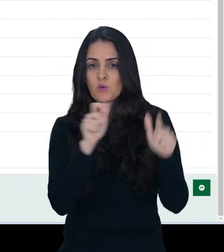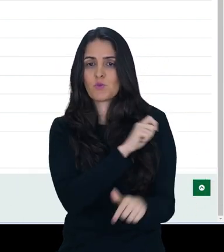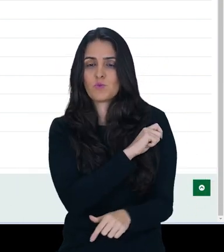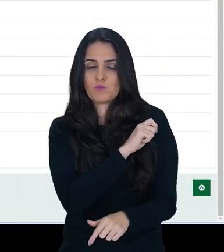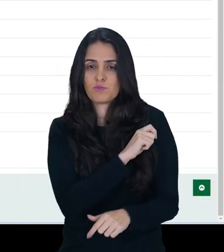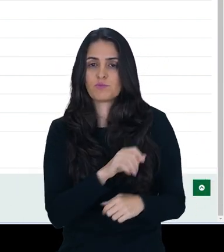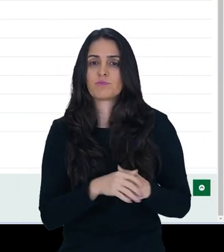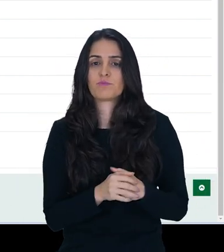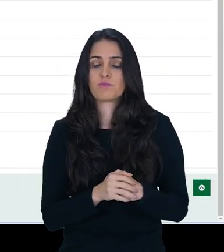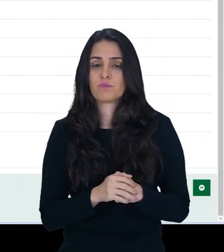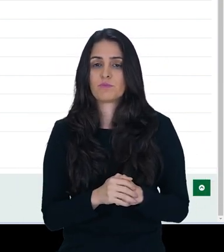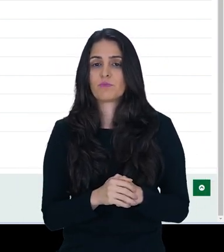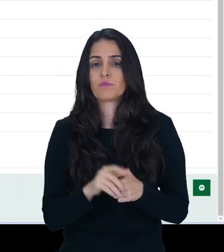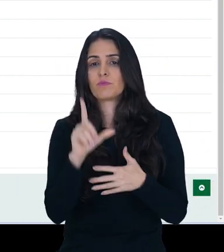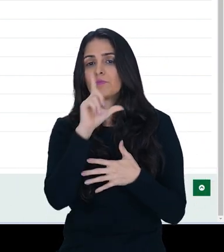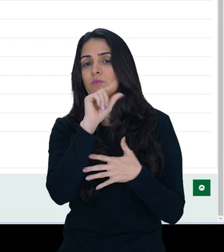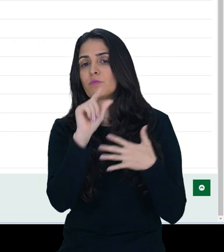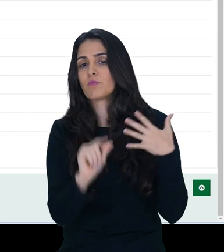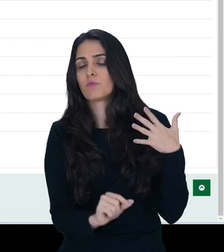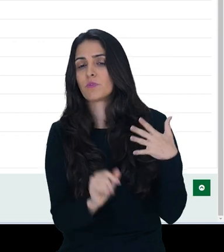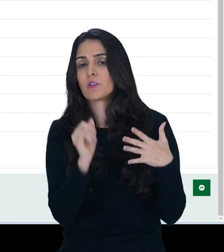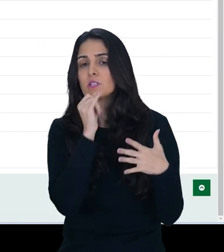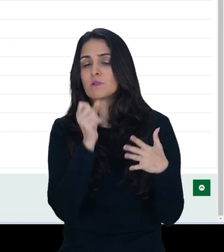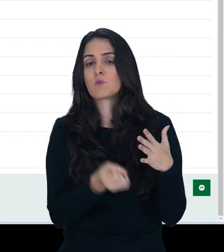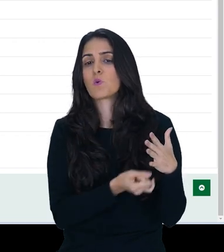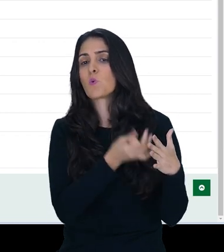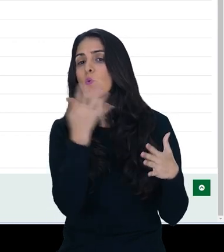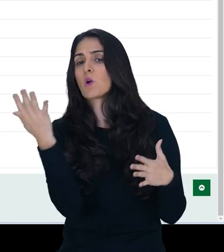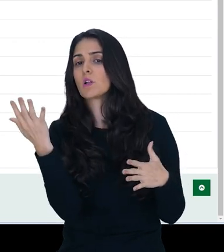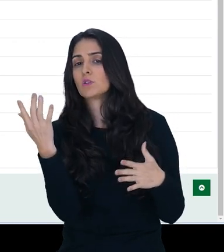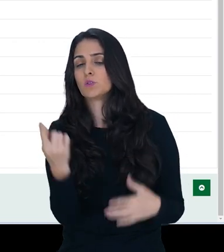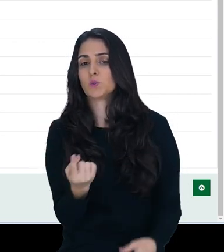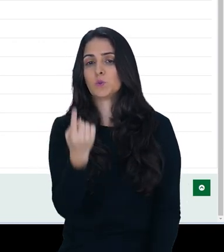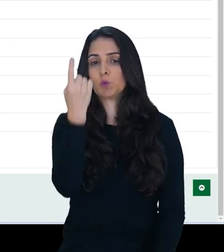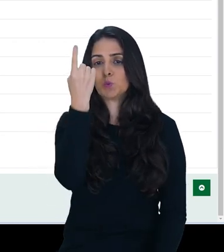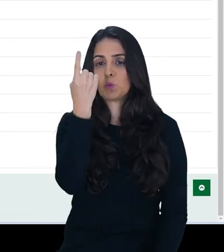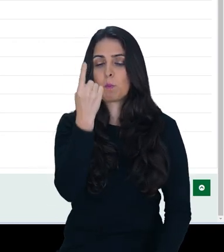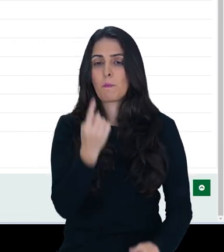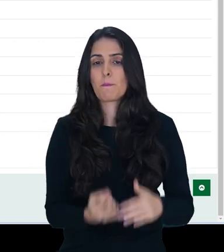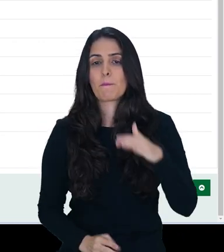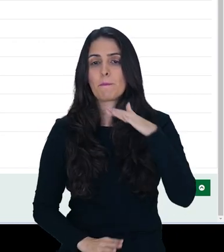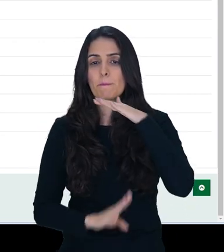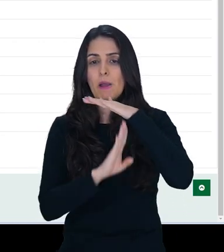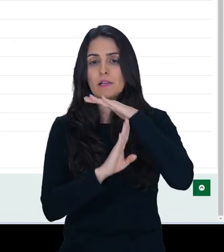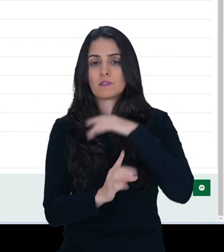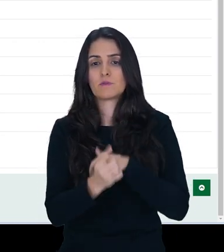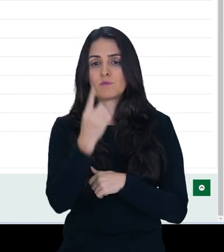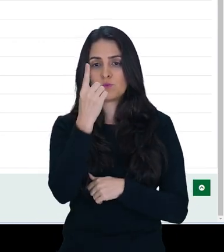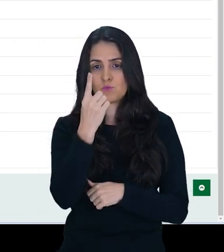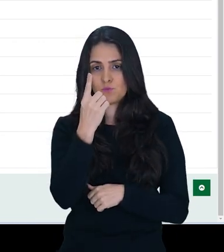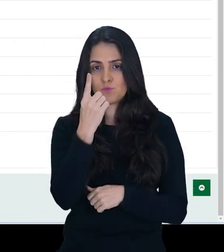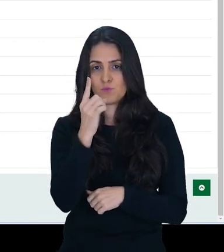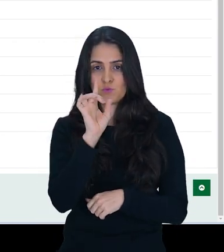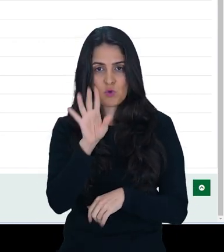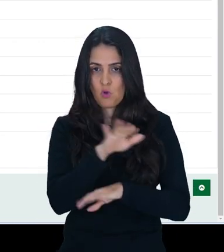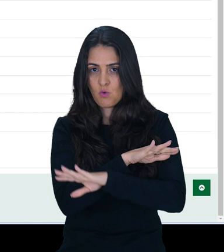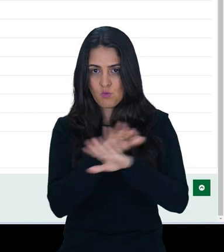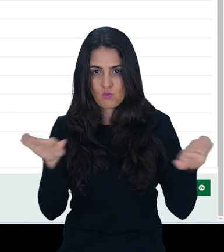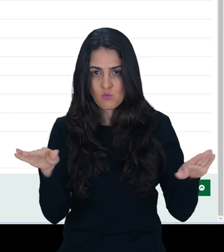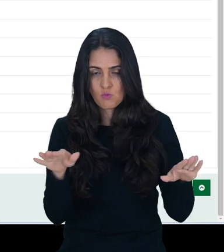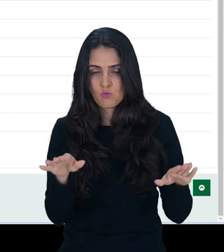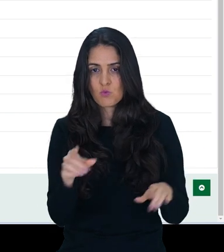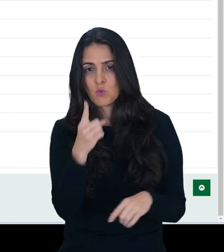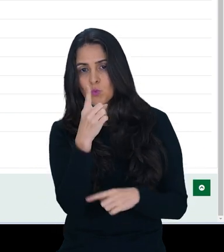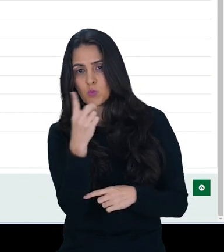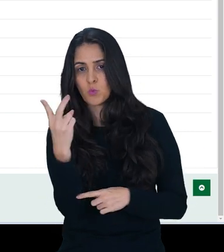define quantos itens ele precisa postar por exemplo aqui um número máximo de itens se o aluno só pode